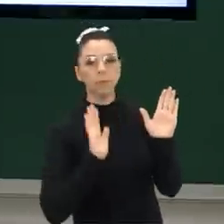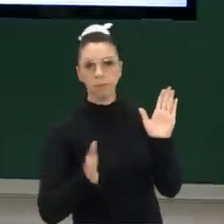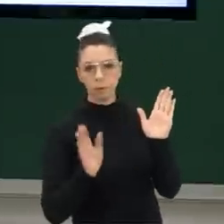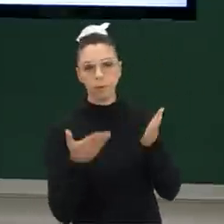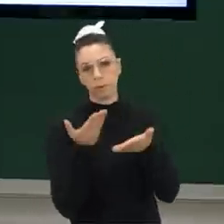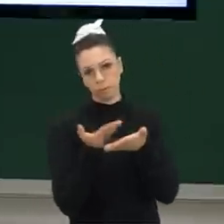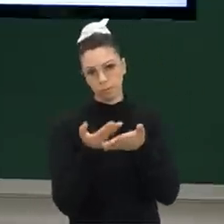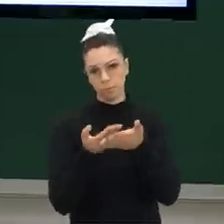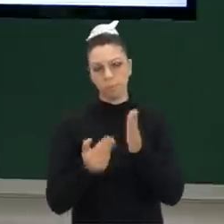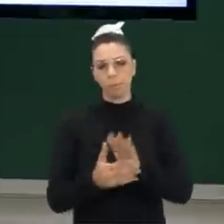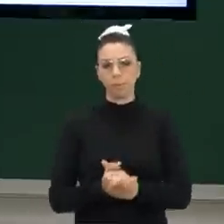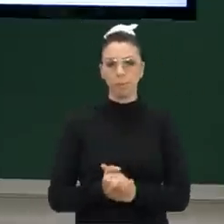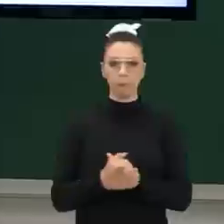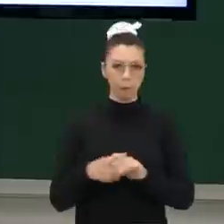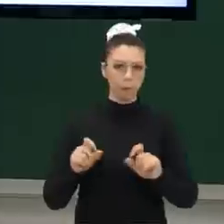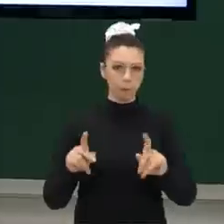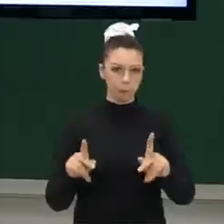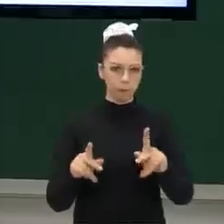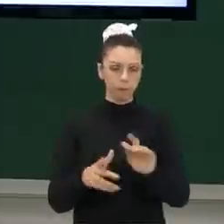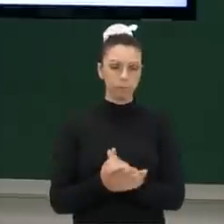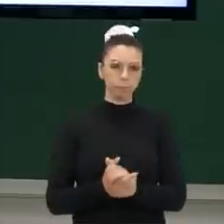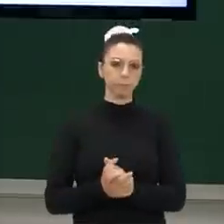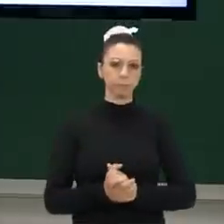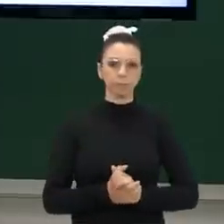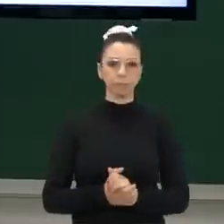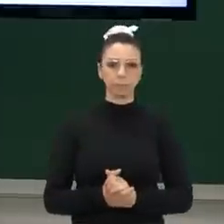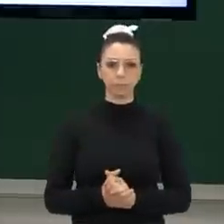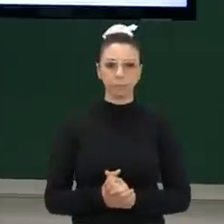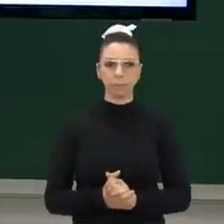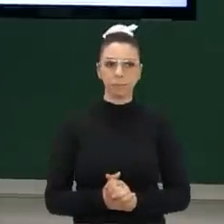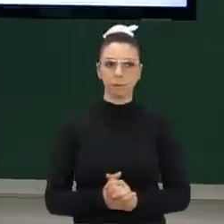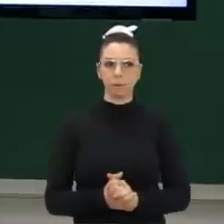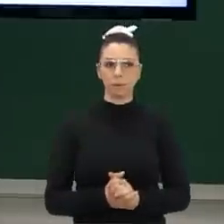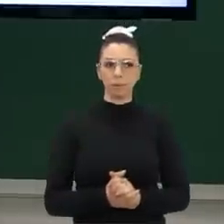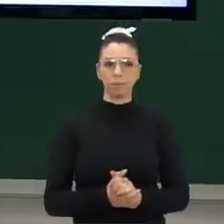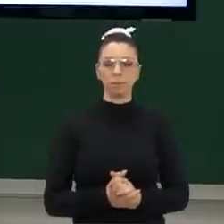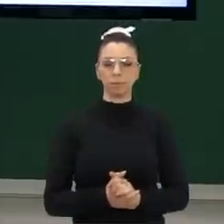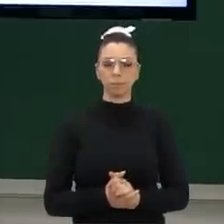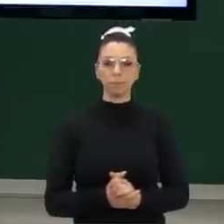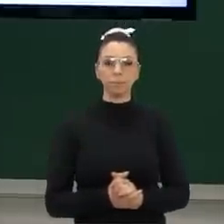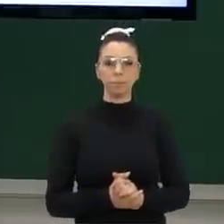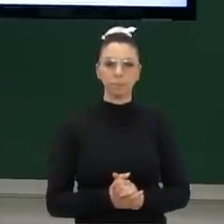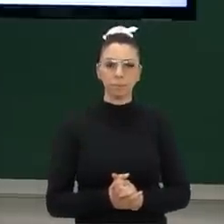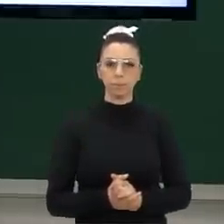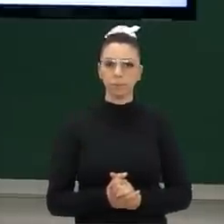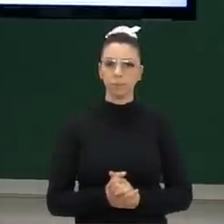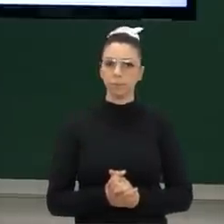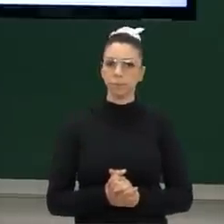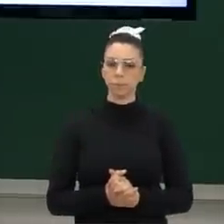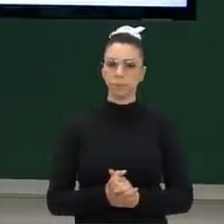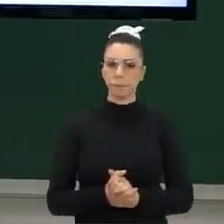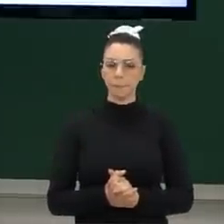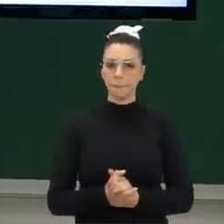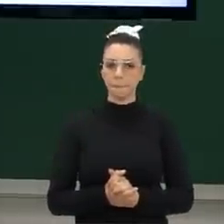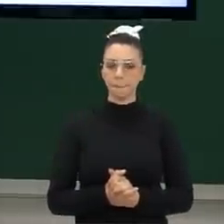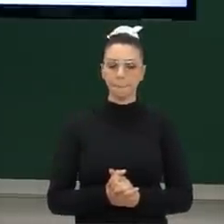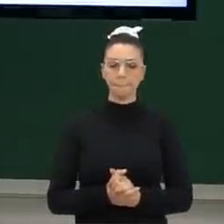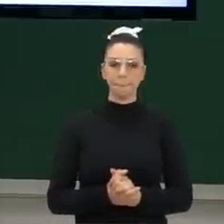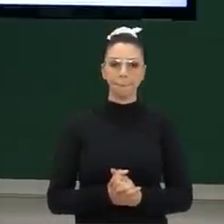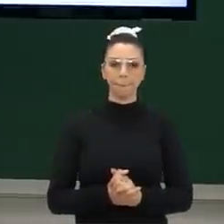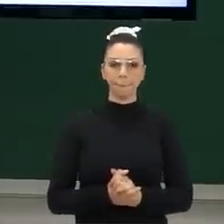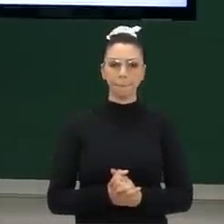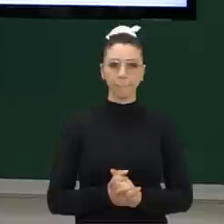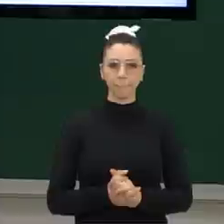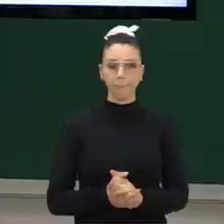trabalhamos. Tudo bem aqui? Vamos repetir com a teacher? There is a chair. Existe,